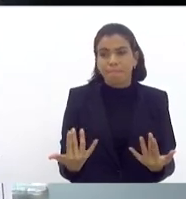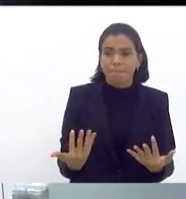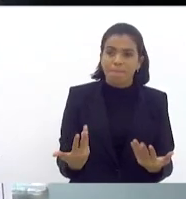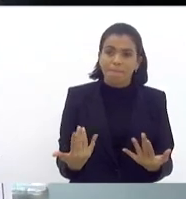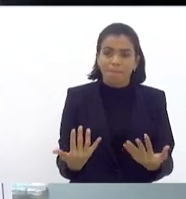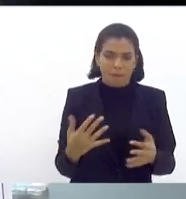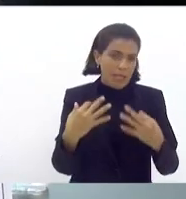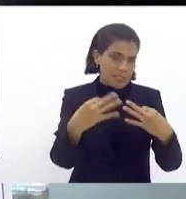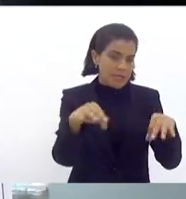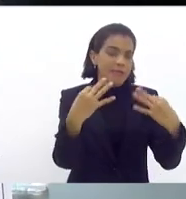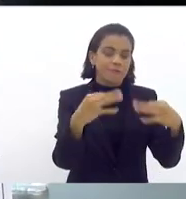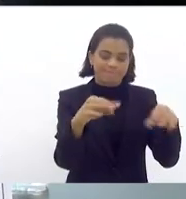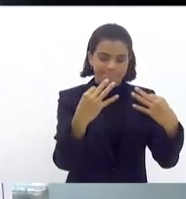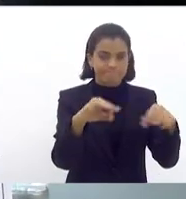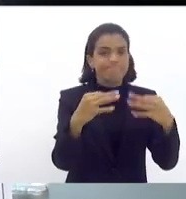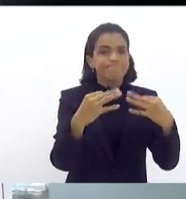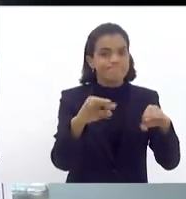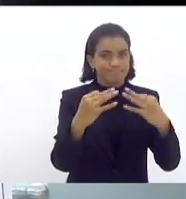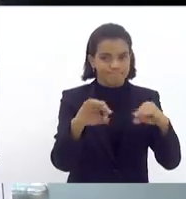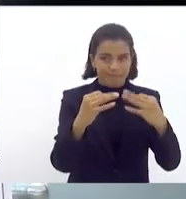É, está certo. Entendeu? Excluindo.